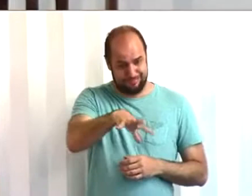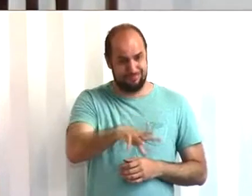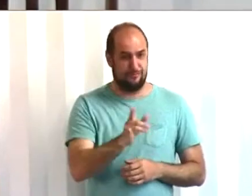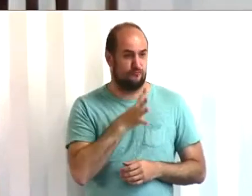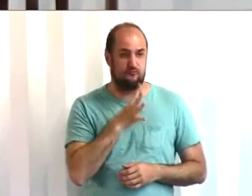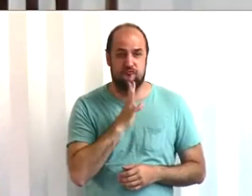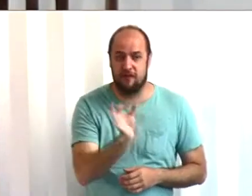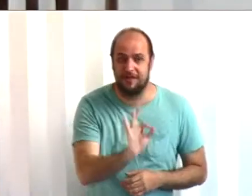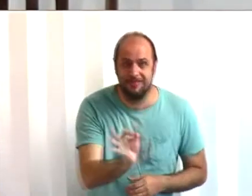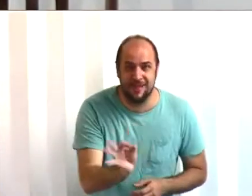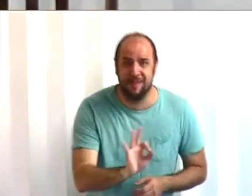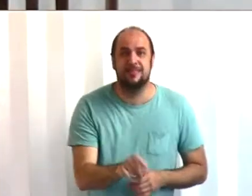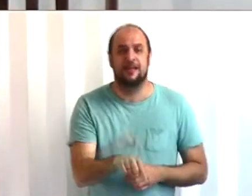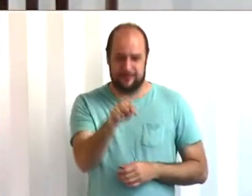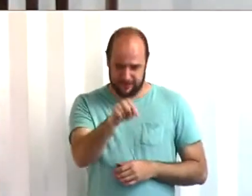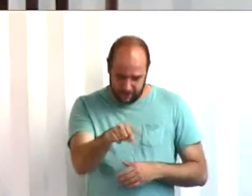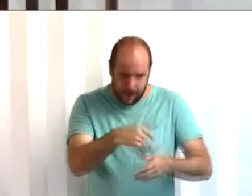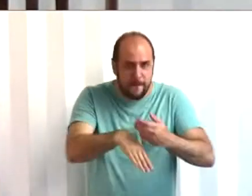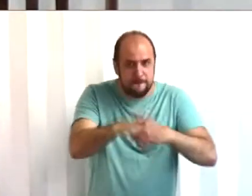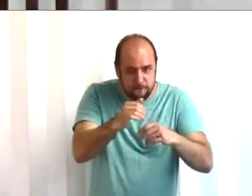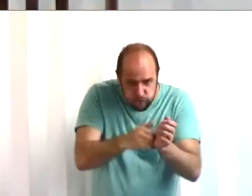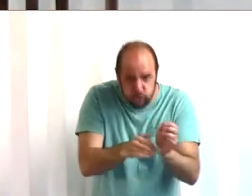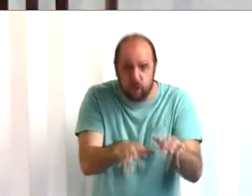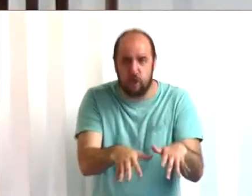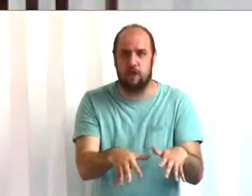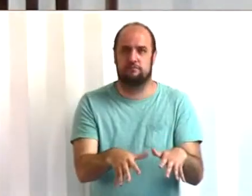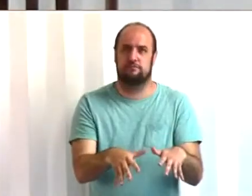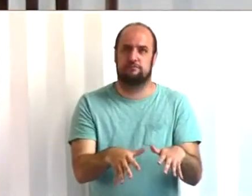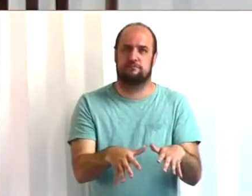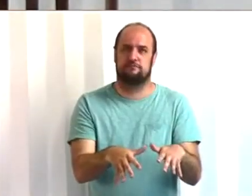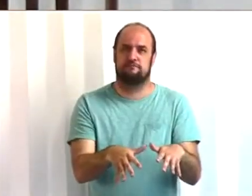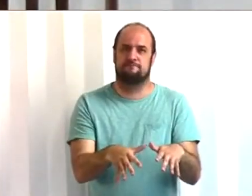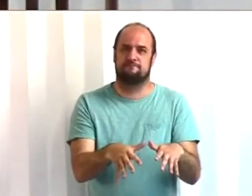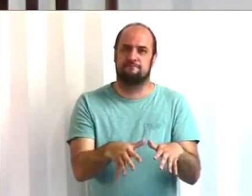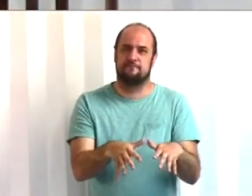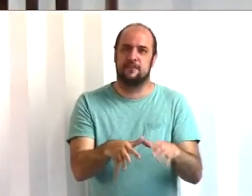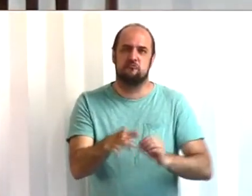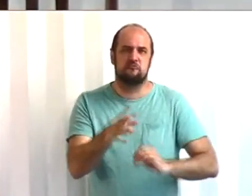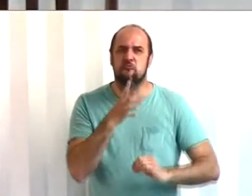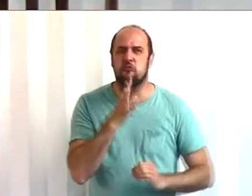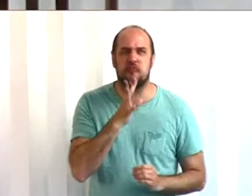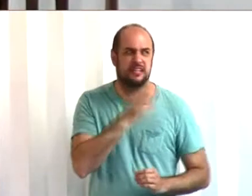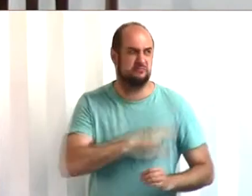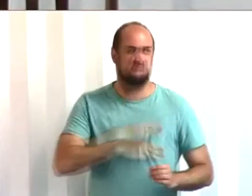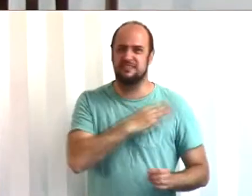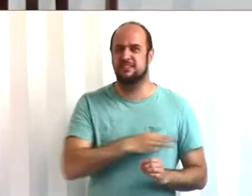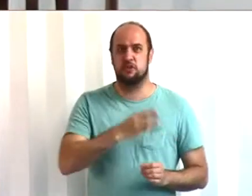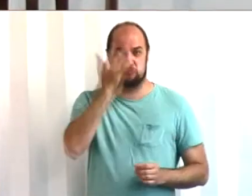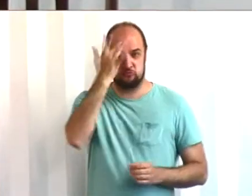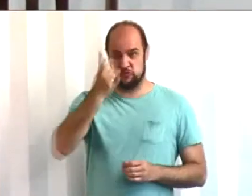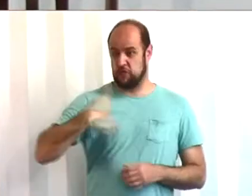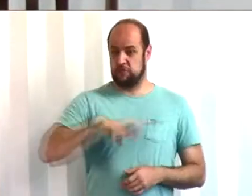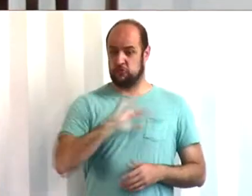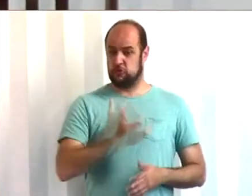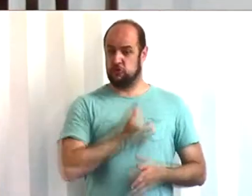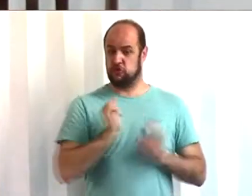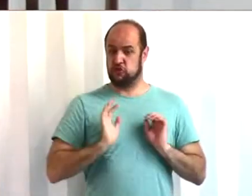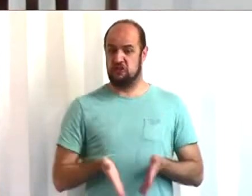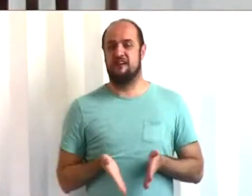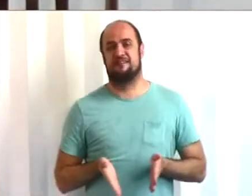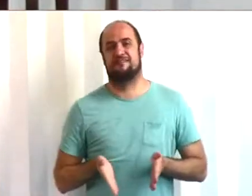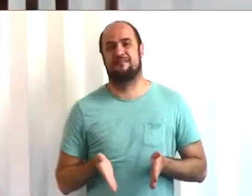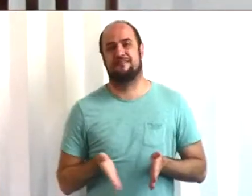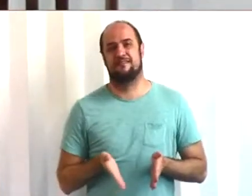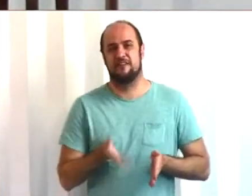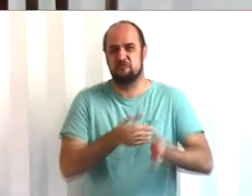que desconhecem que nós somos o povo da missão. É mistério para aqueles que desconhecem que nós somos o povo salvo. E é